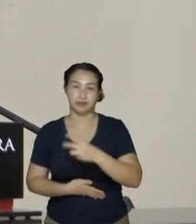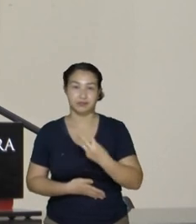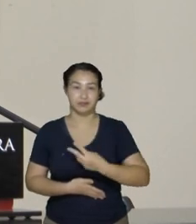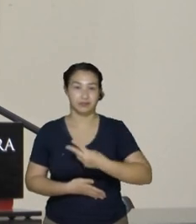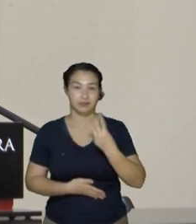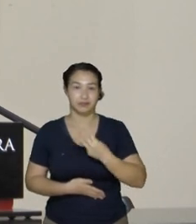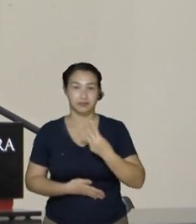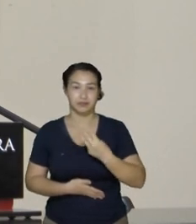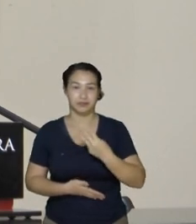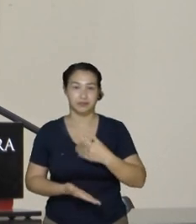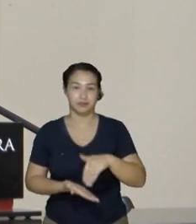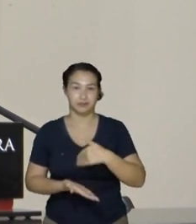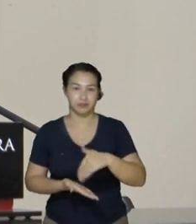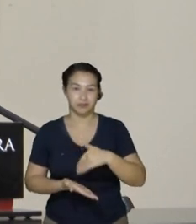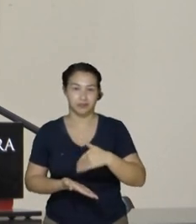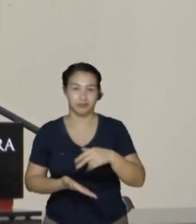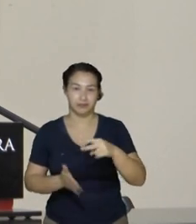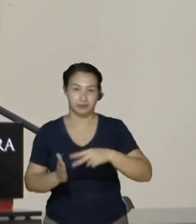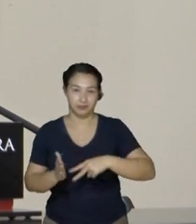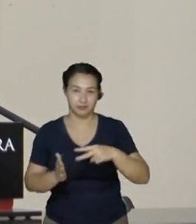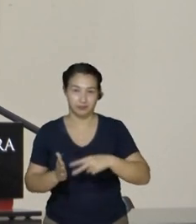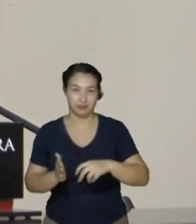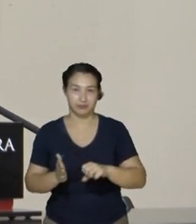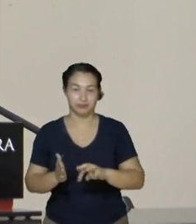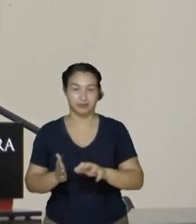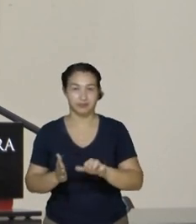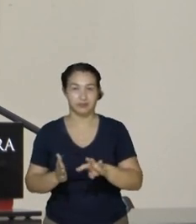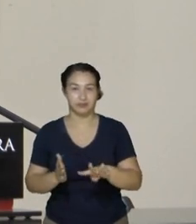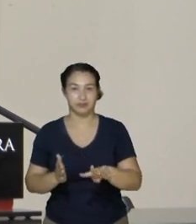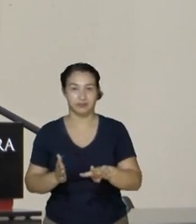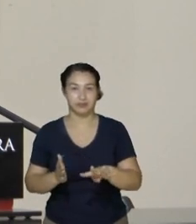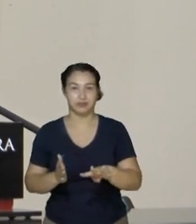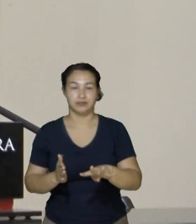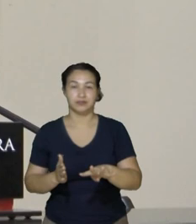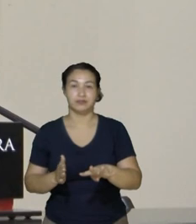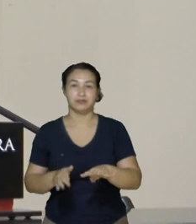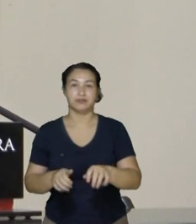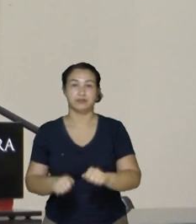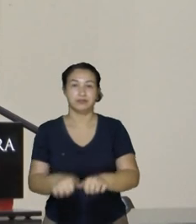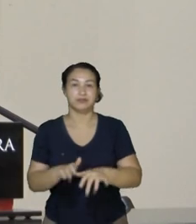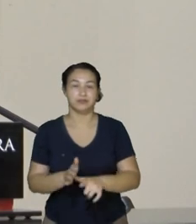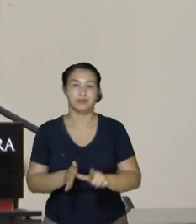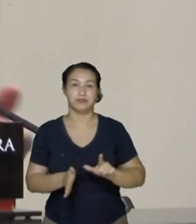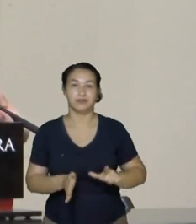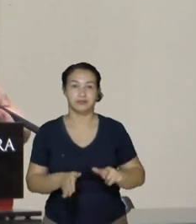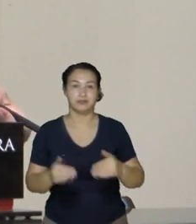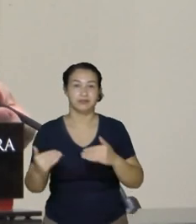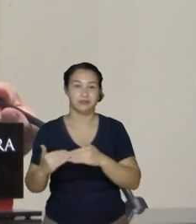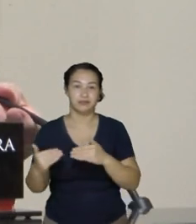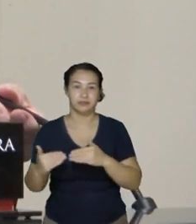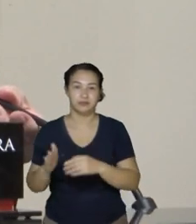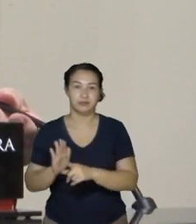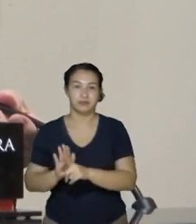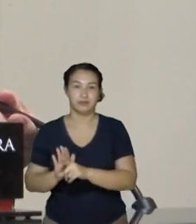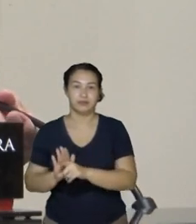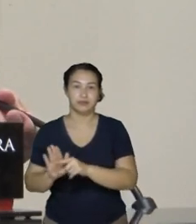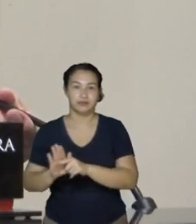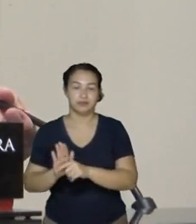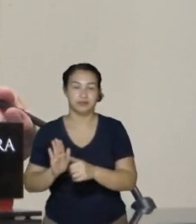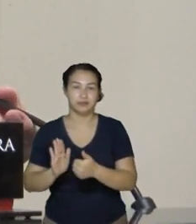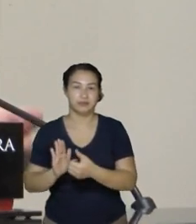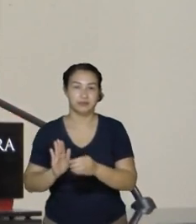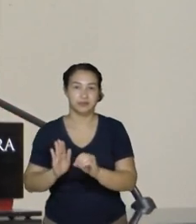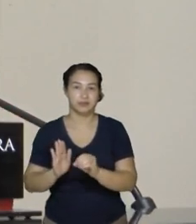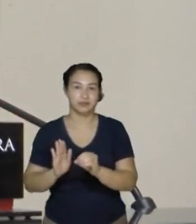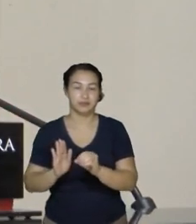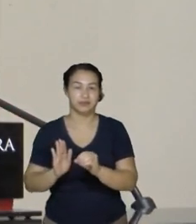para proceder a leitura da ata da sessão anterior, que, em consonância com o parágrafo 1º do artigo